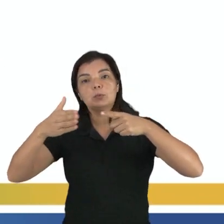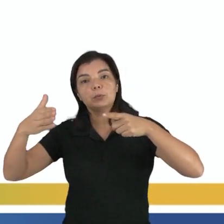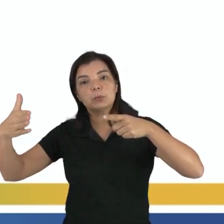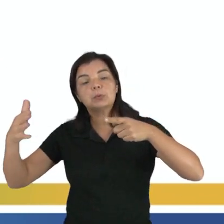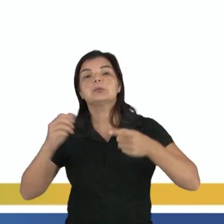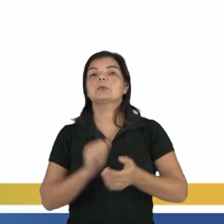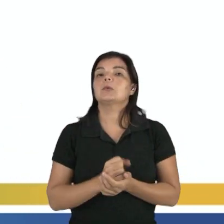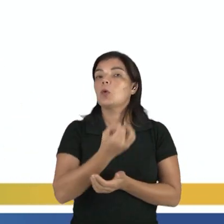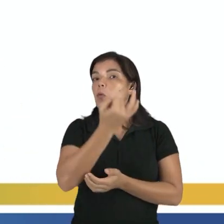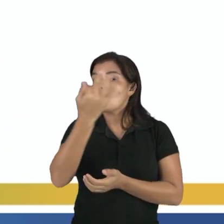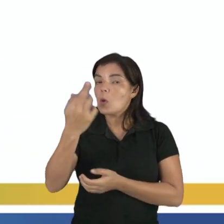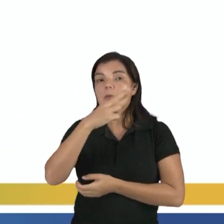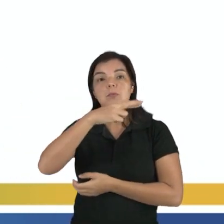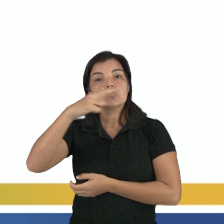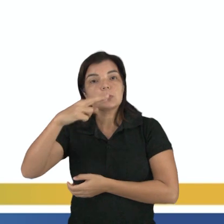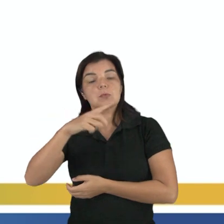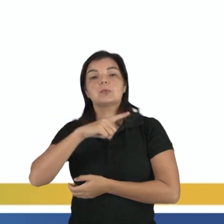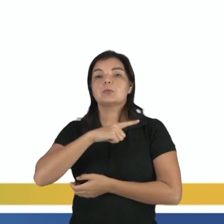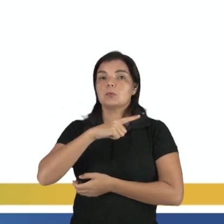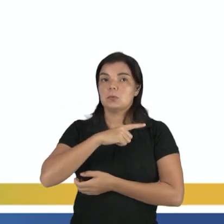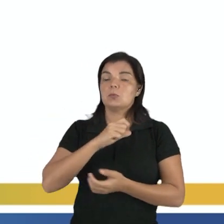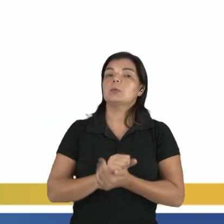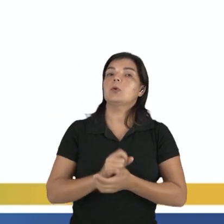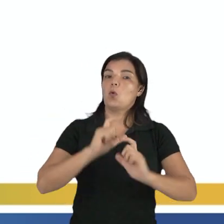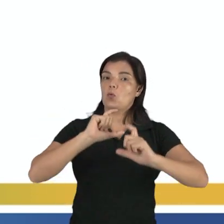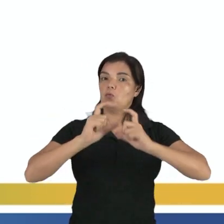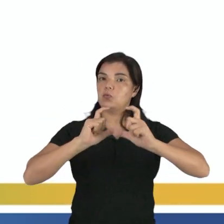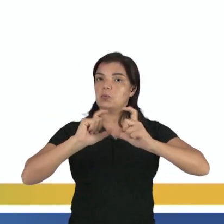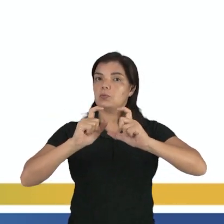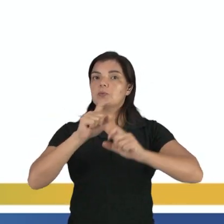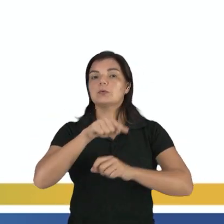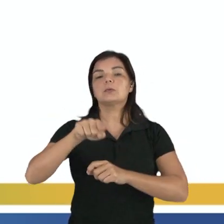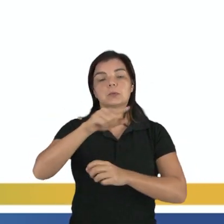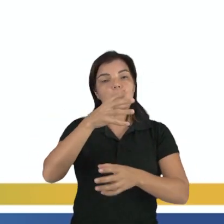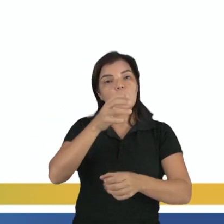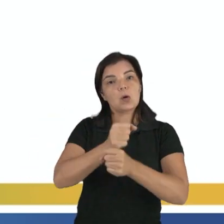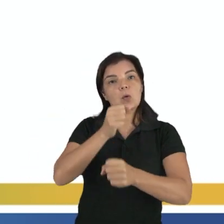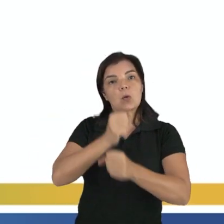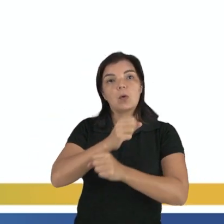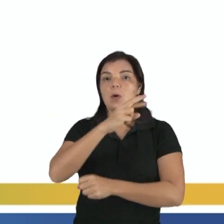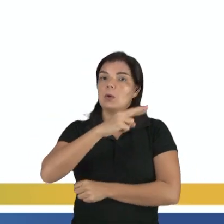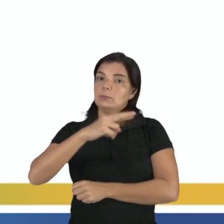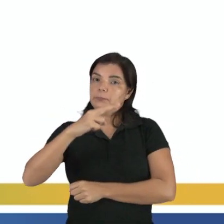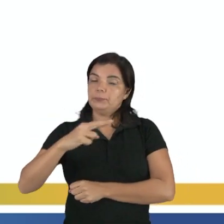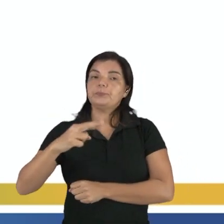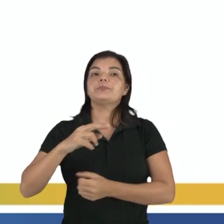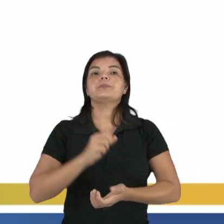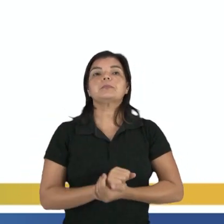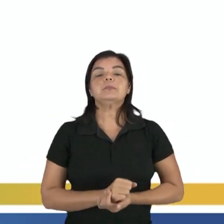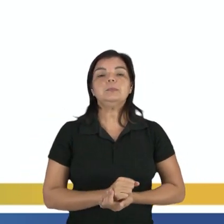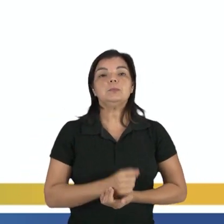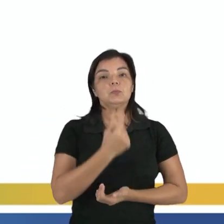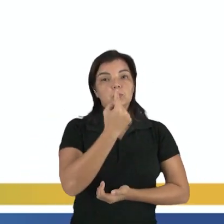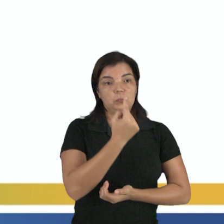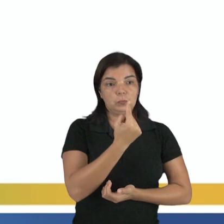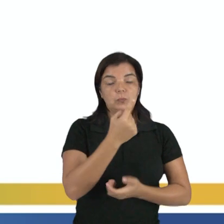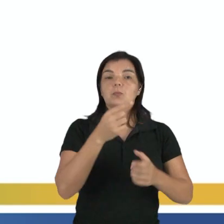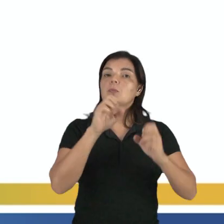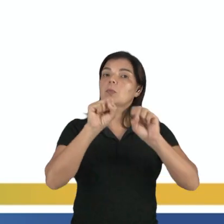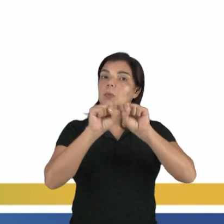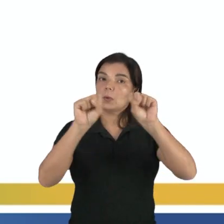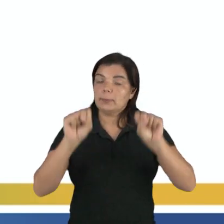é para quantos resistor estiverem utilizando essa expressão você consegue calcular resistência equivalente né de um